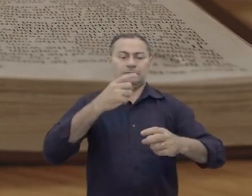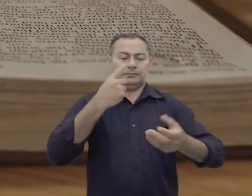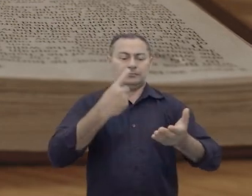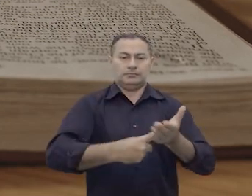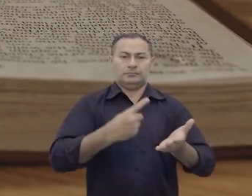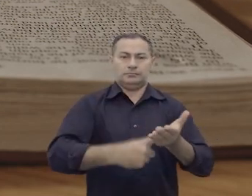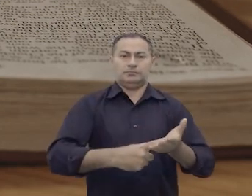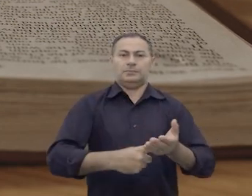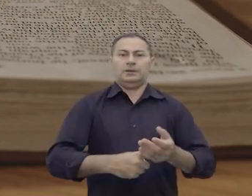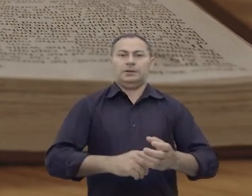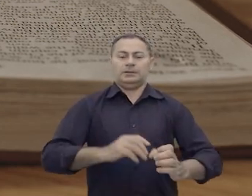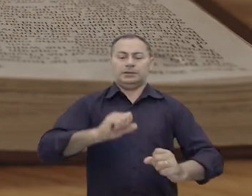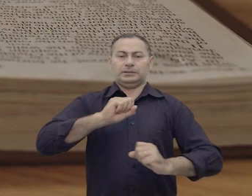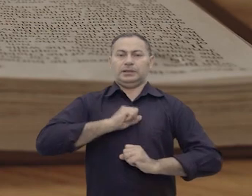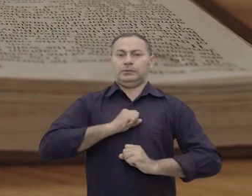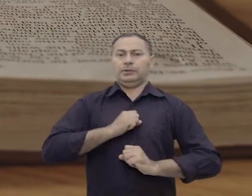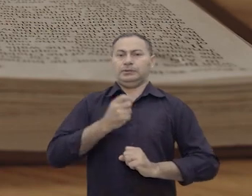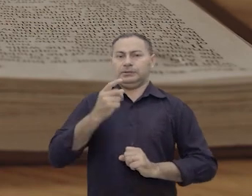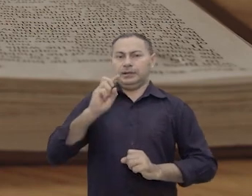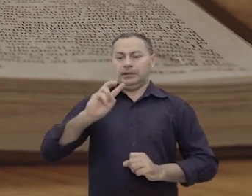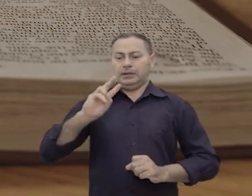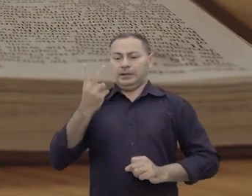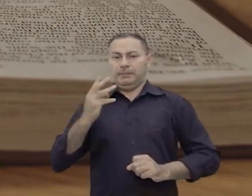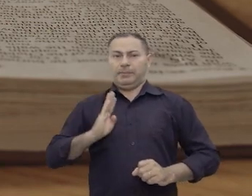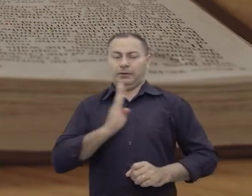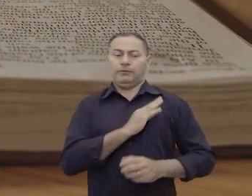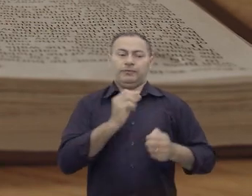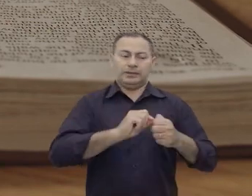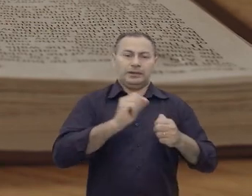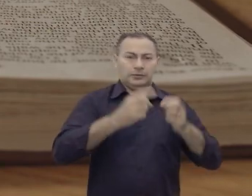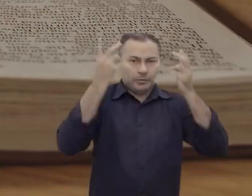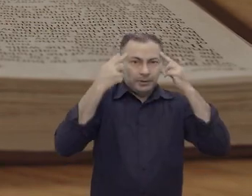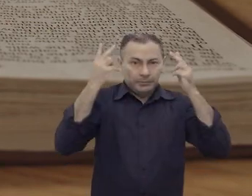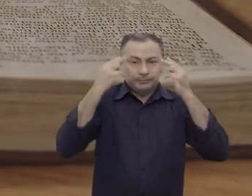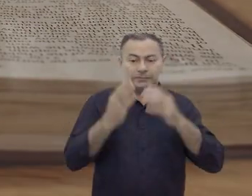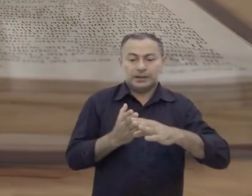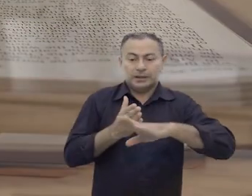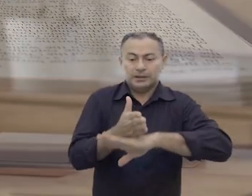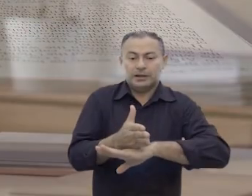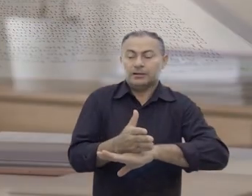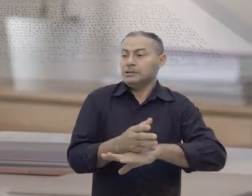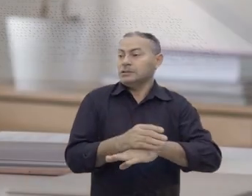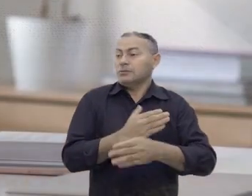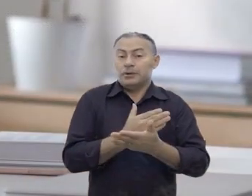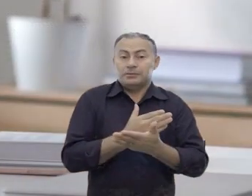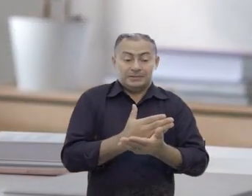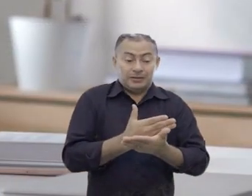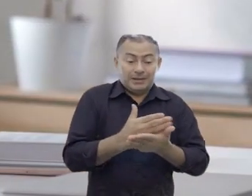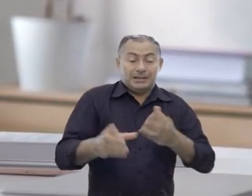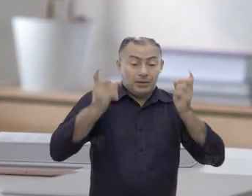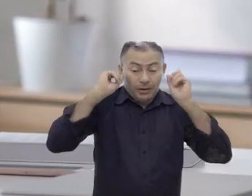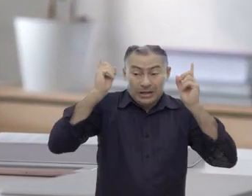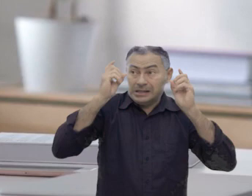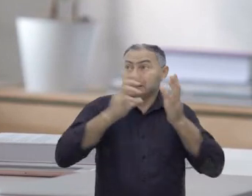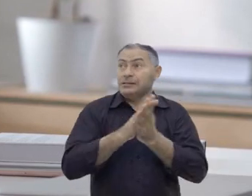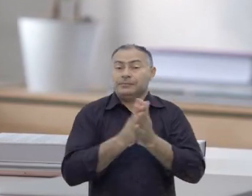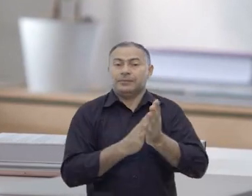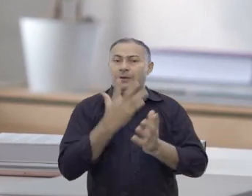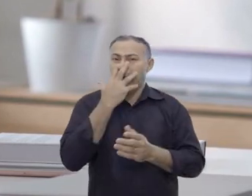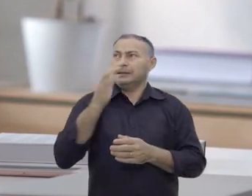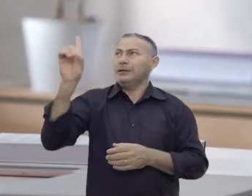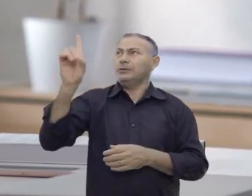sua função de sacerdote hebreu como faria em condições normais. Ao invés de entrar em desespero e